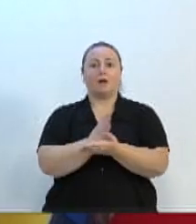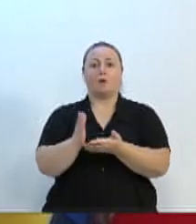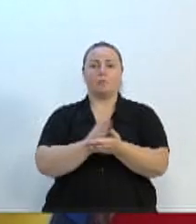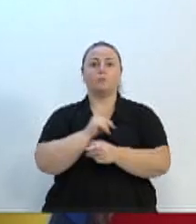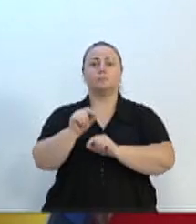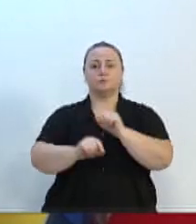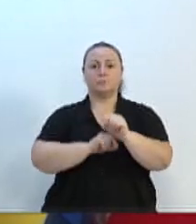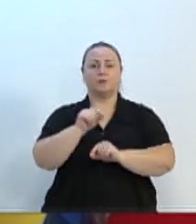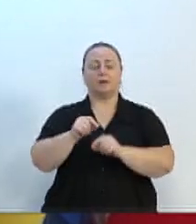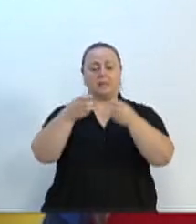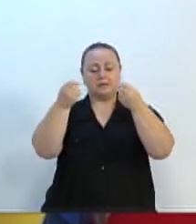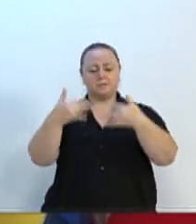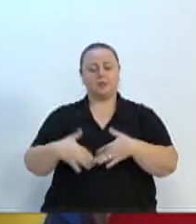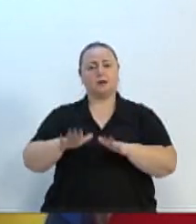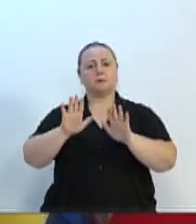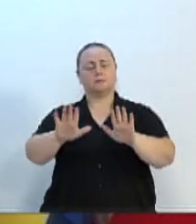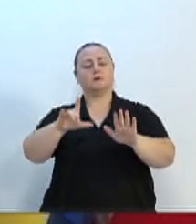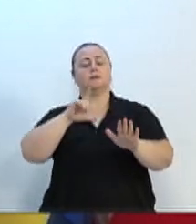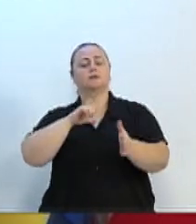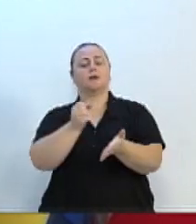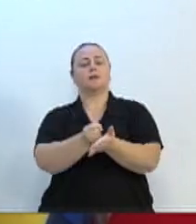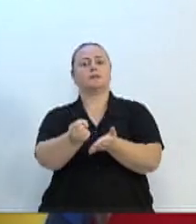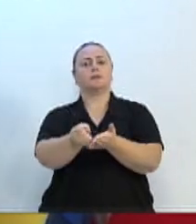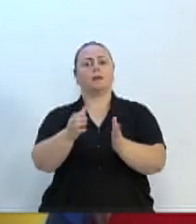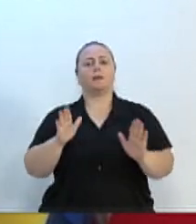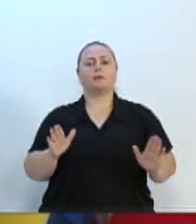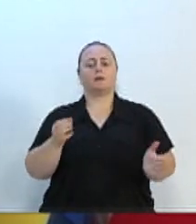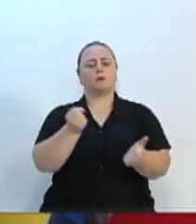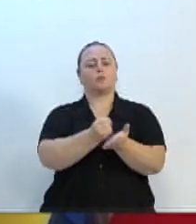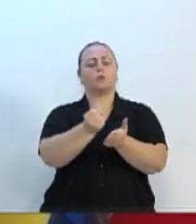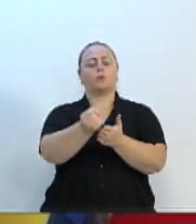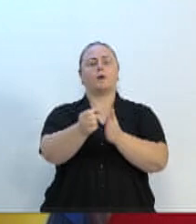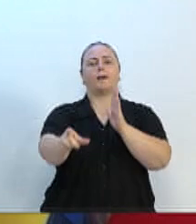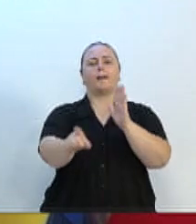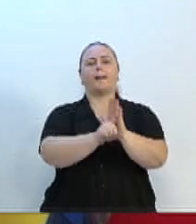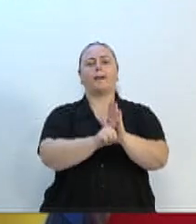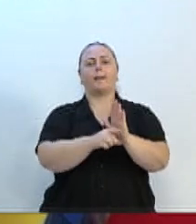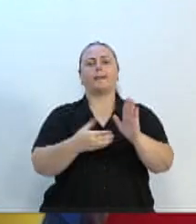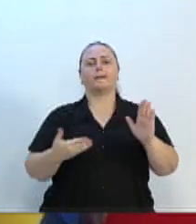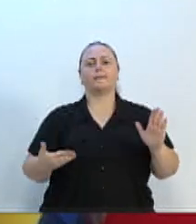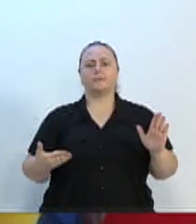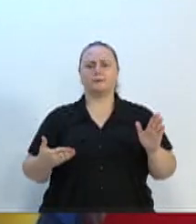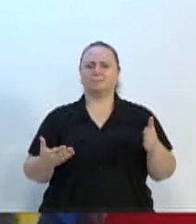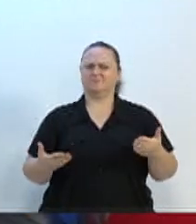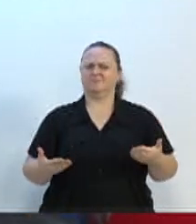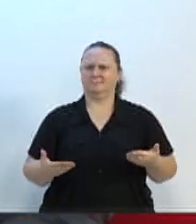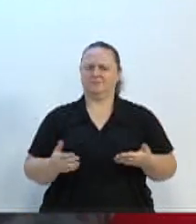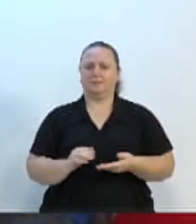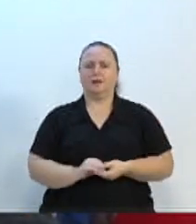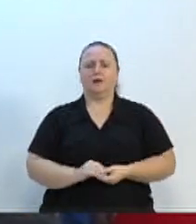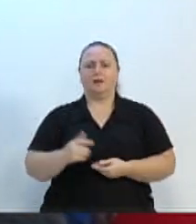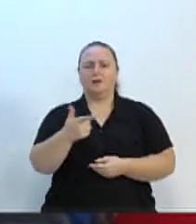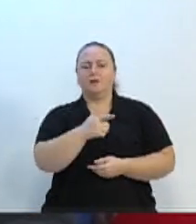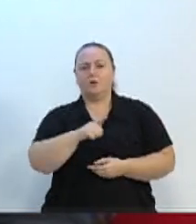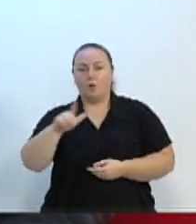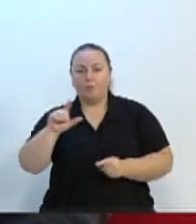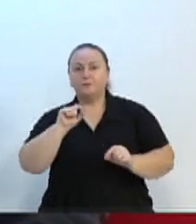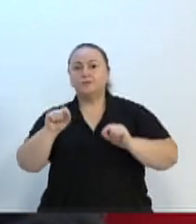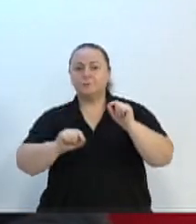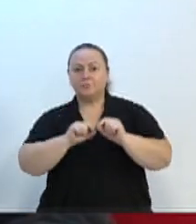contrato. E que contrato é lei. E uns mais letrados ainda acrescentam,